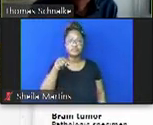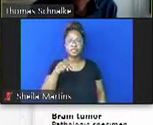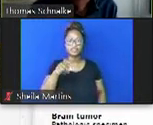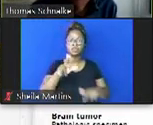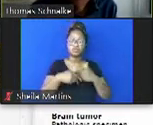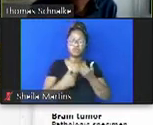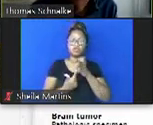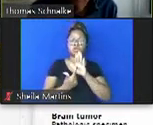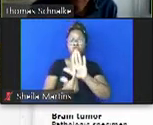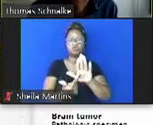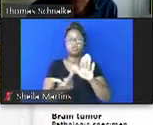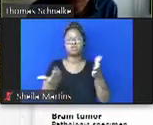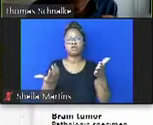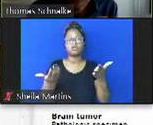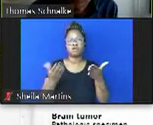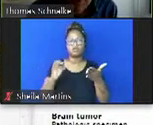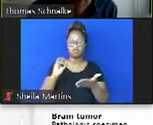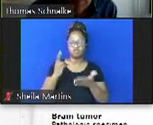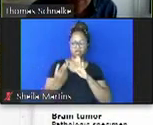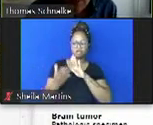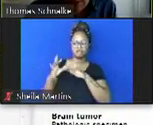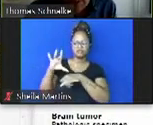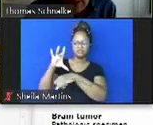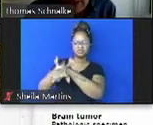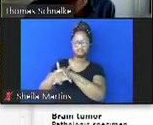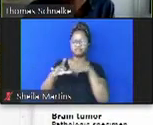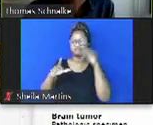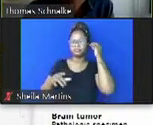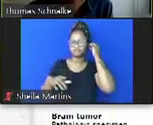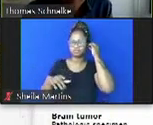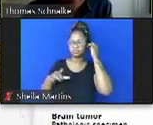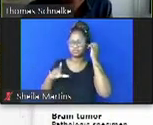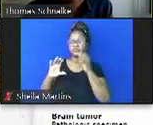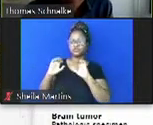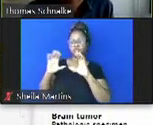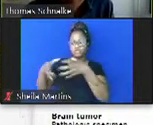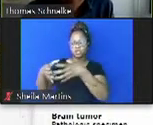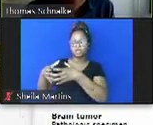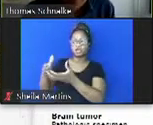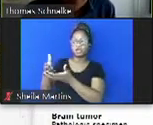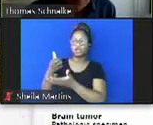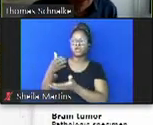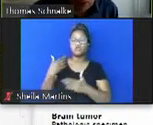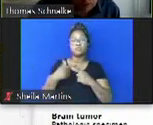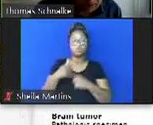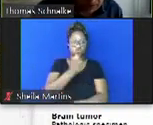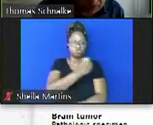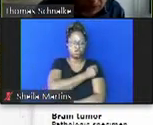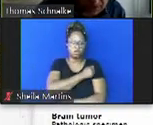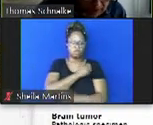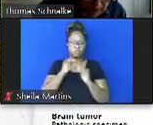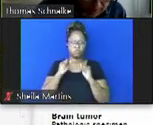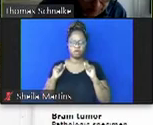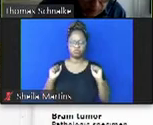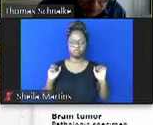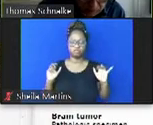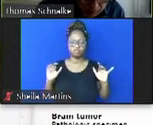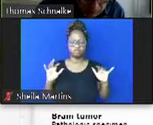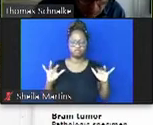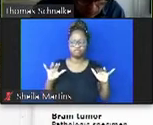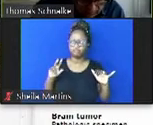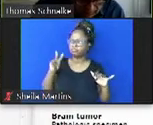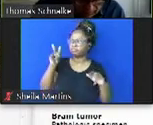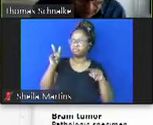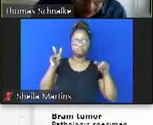mostrar essas doenças de forma que os estudantes passassem pelos corredores e procurassem sinais de doenças